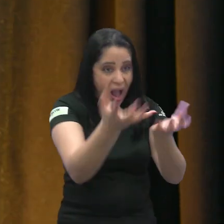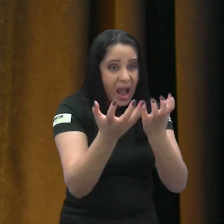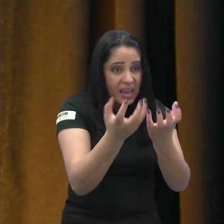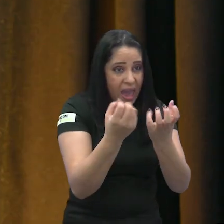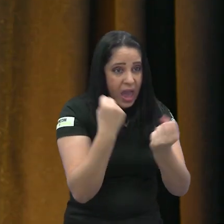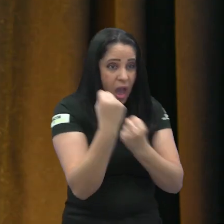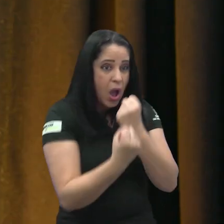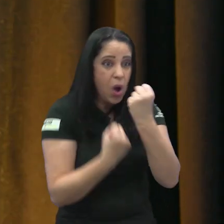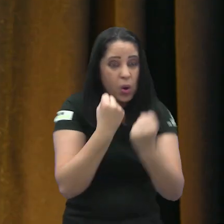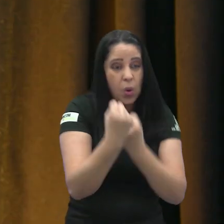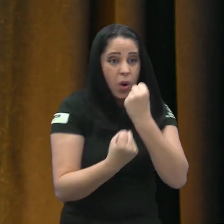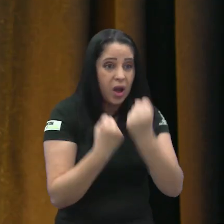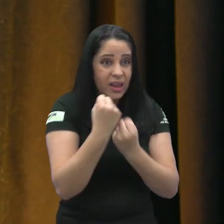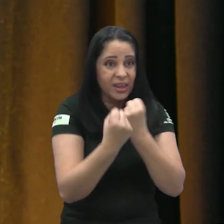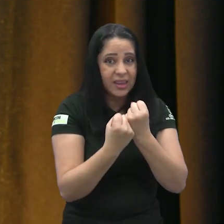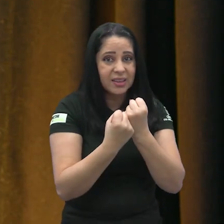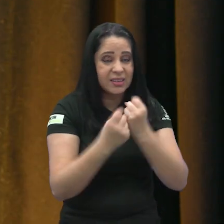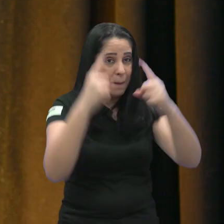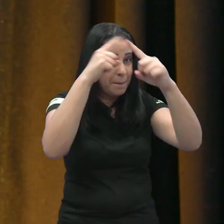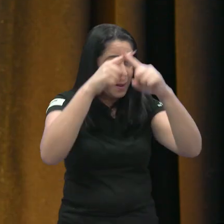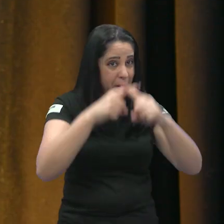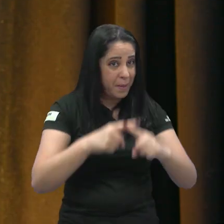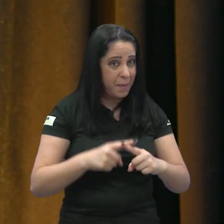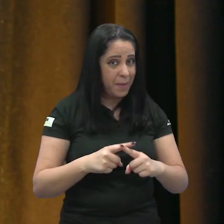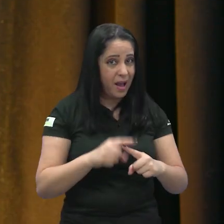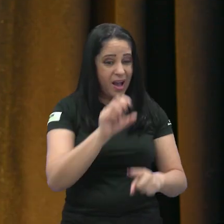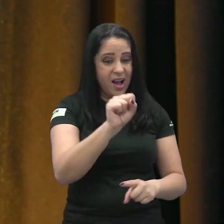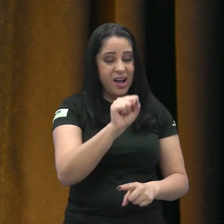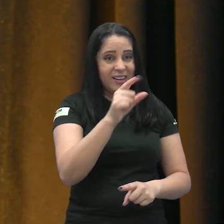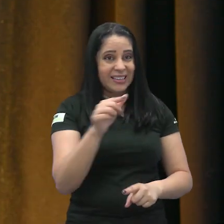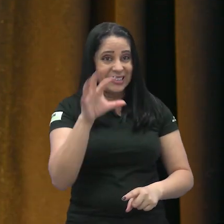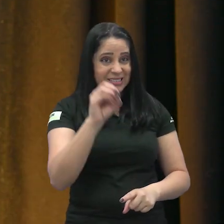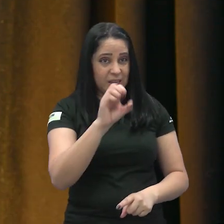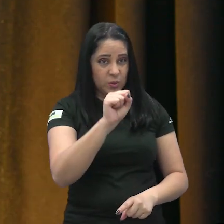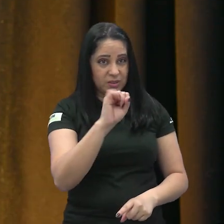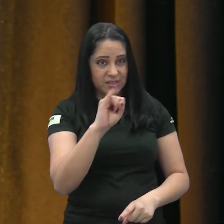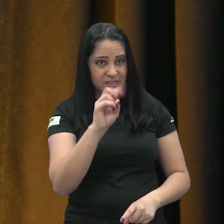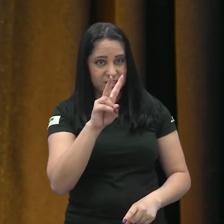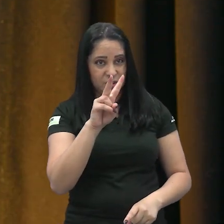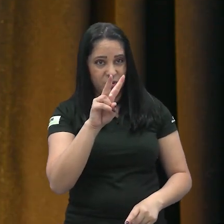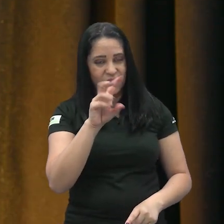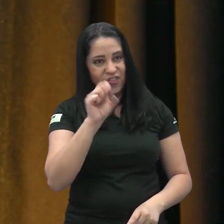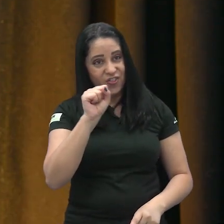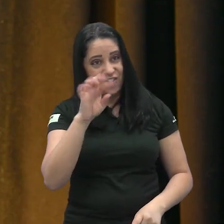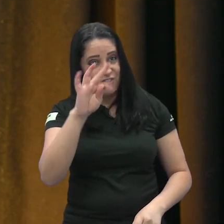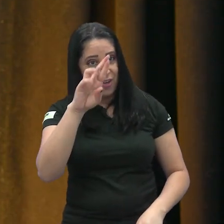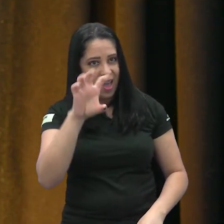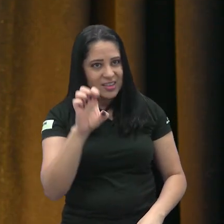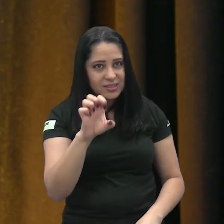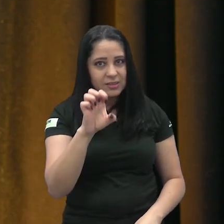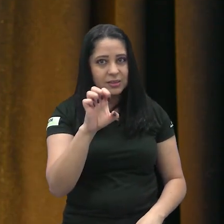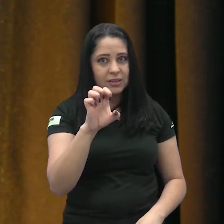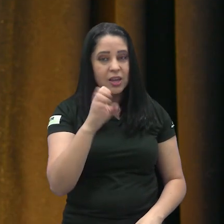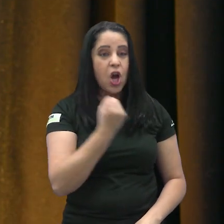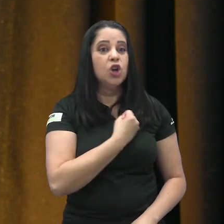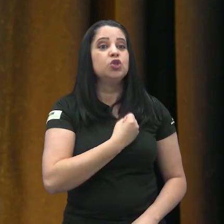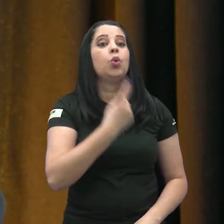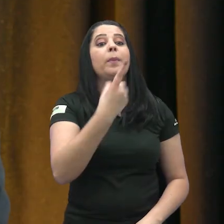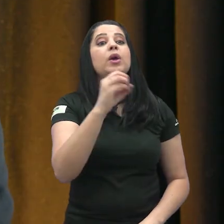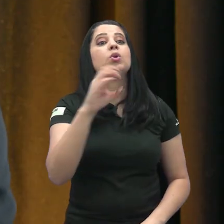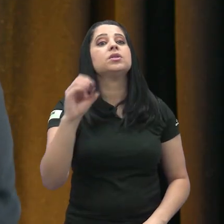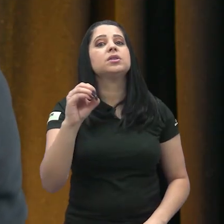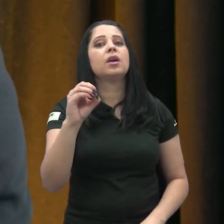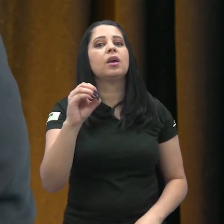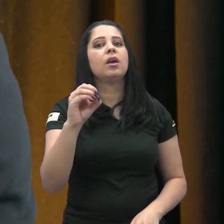corrida. Quem quer disputar uma São Silvestre, a gente vem aí a 100ª São Silvestre esse ano, viu? É histórica, tem